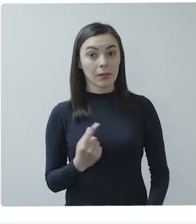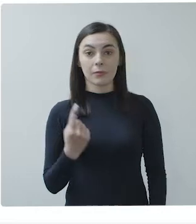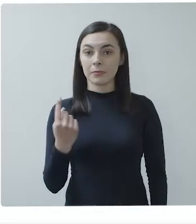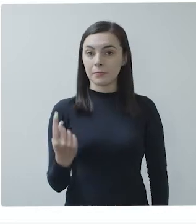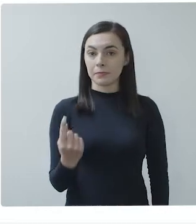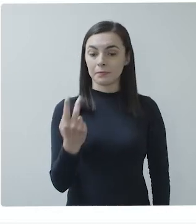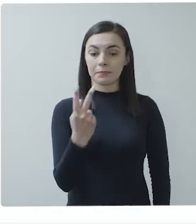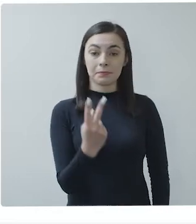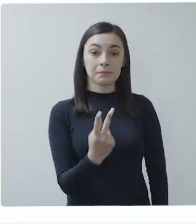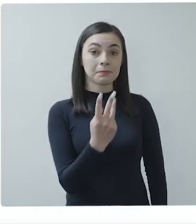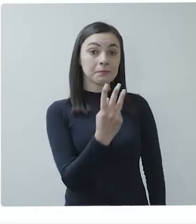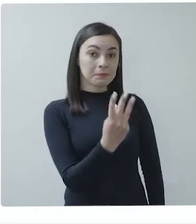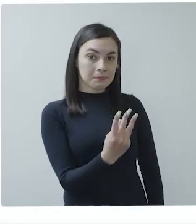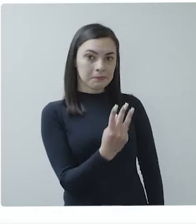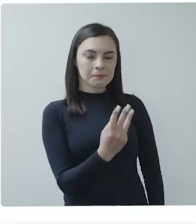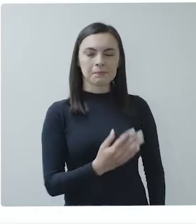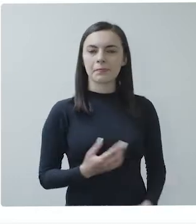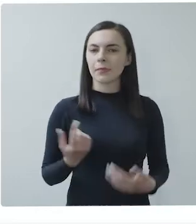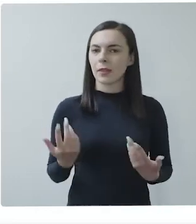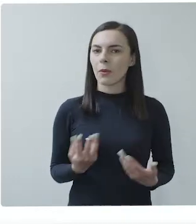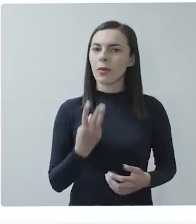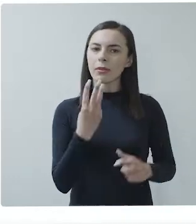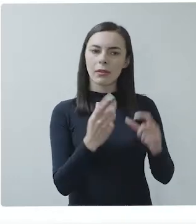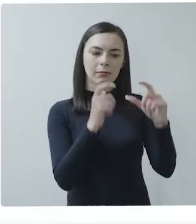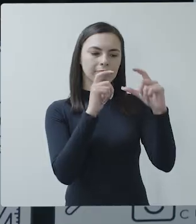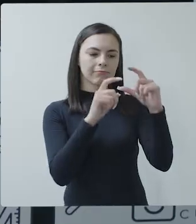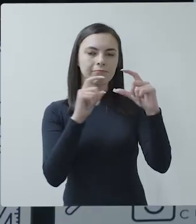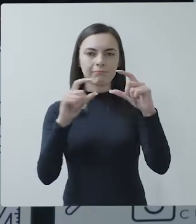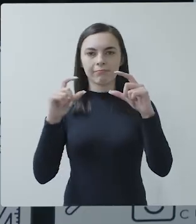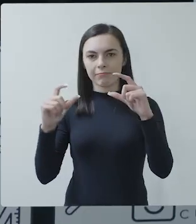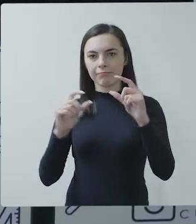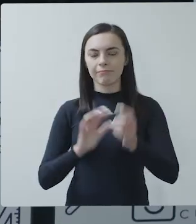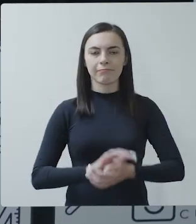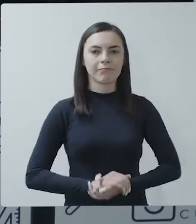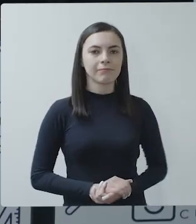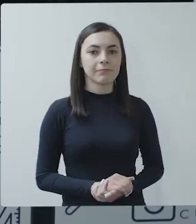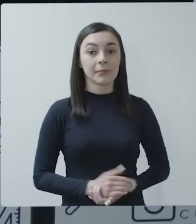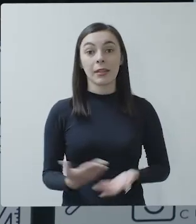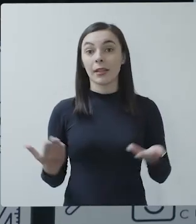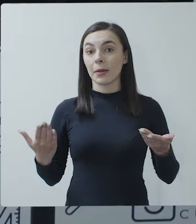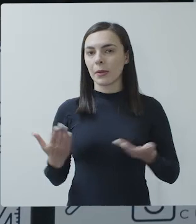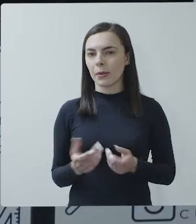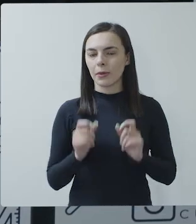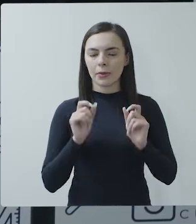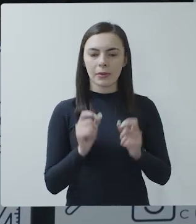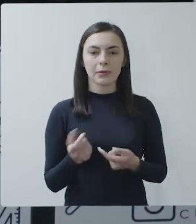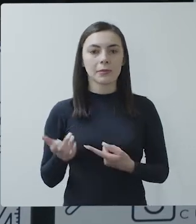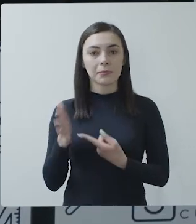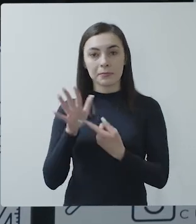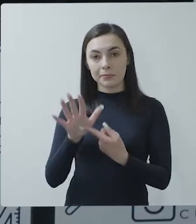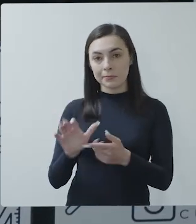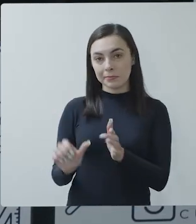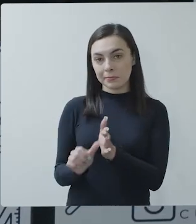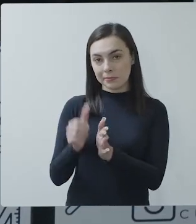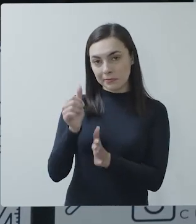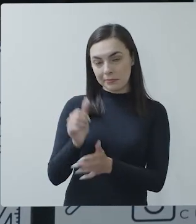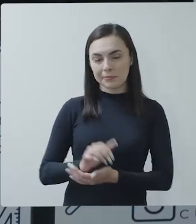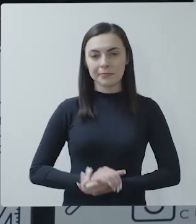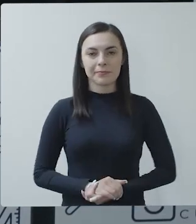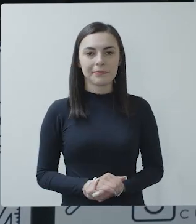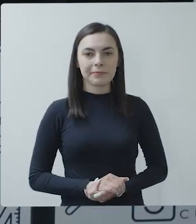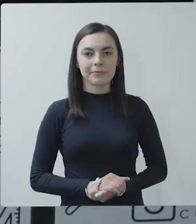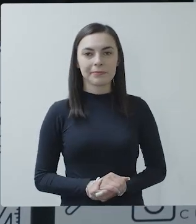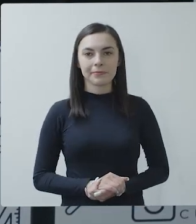tem um, dois, três. Serão três quadrinhos. Então a professora vai colocar o primeiro quadrinho e vai